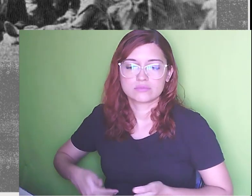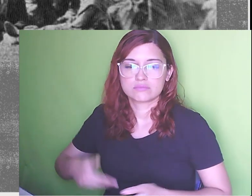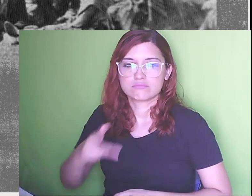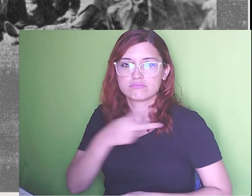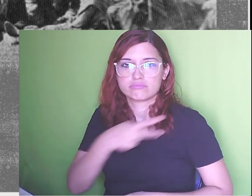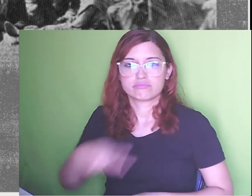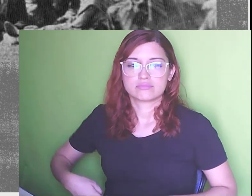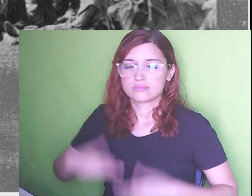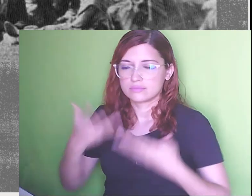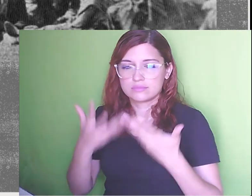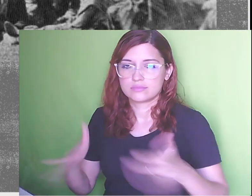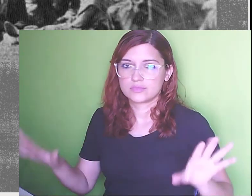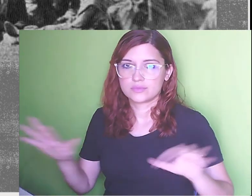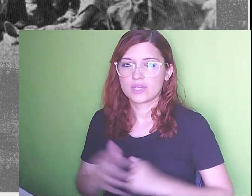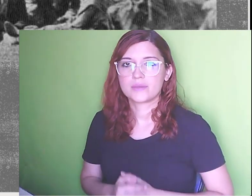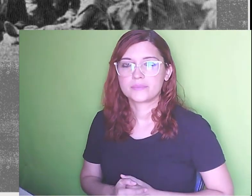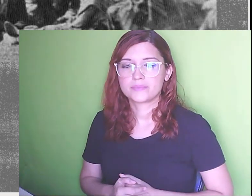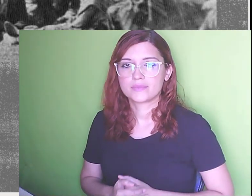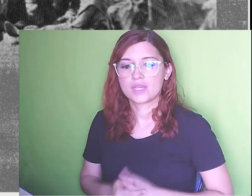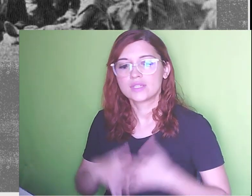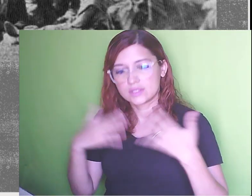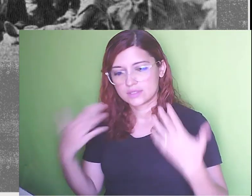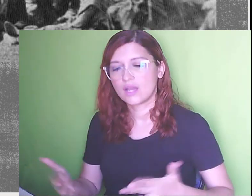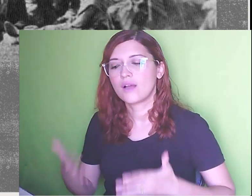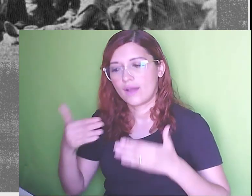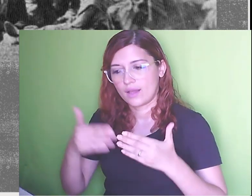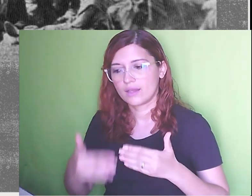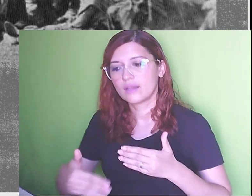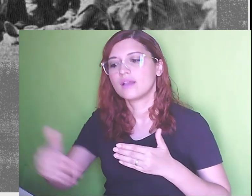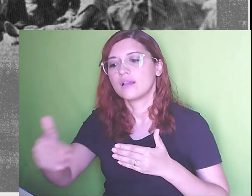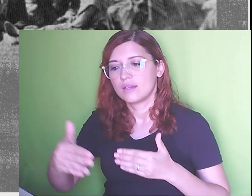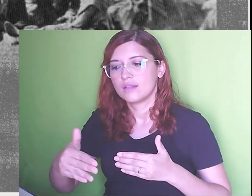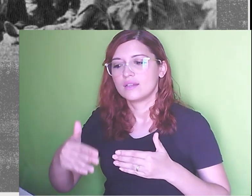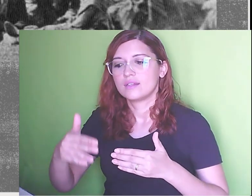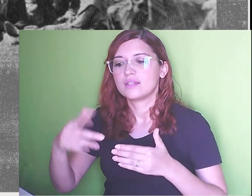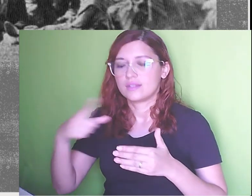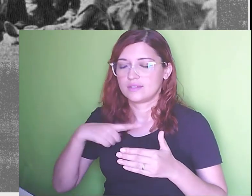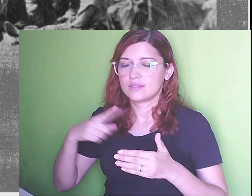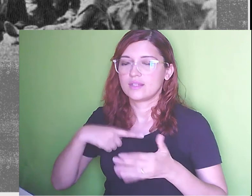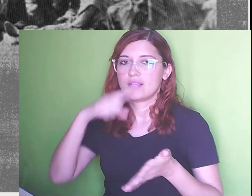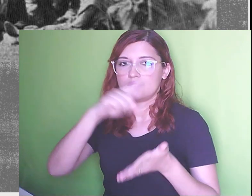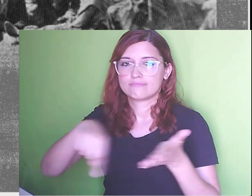Floriano Peixoto não quis continuar e daí